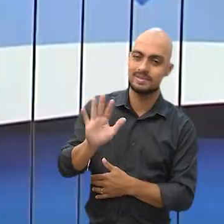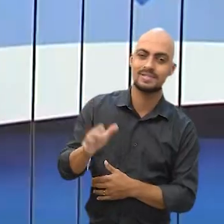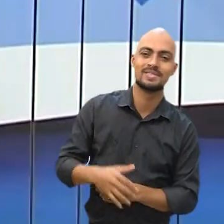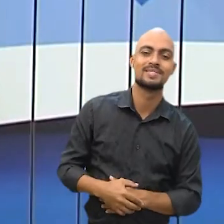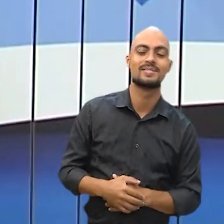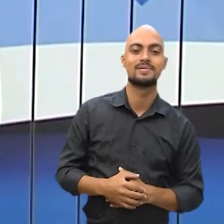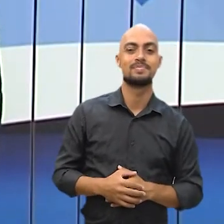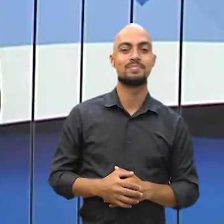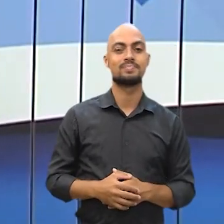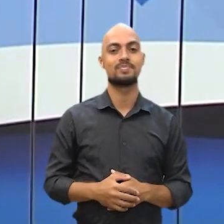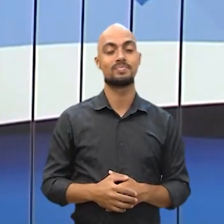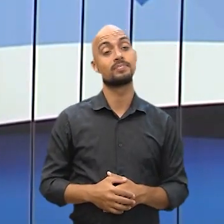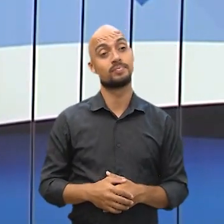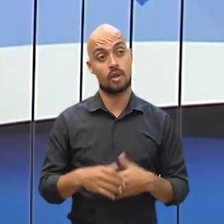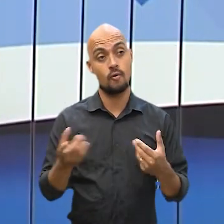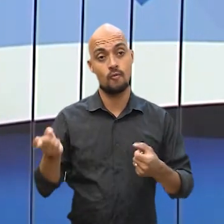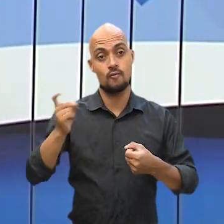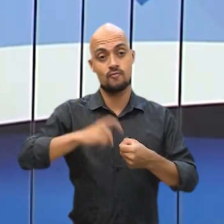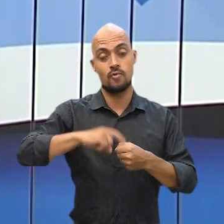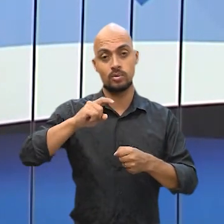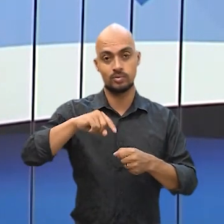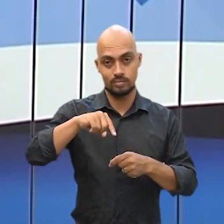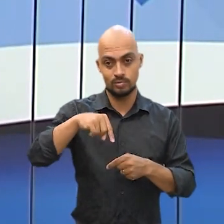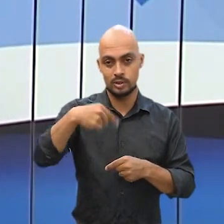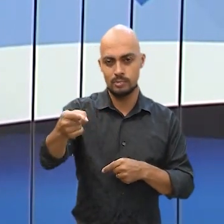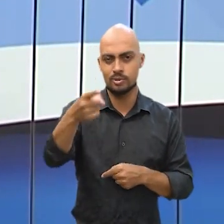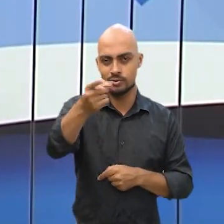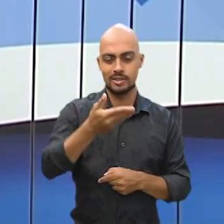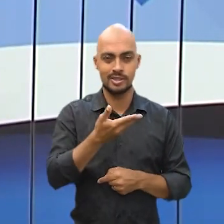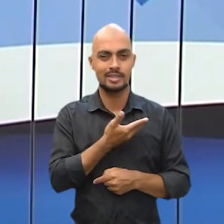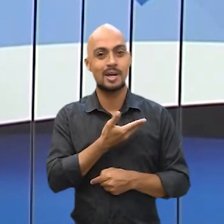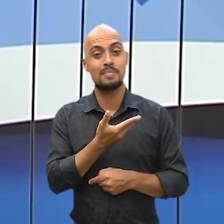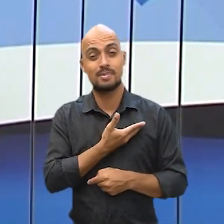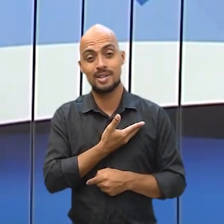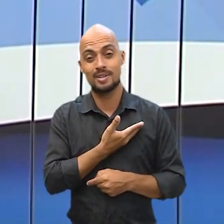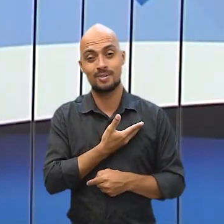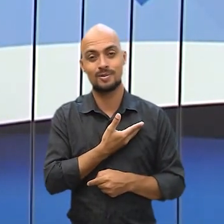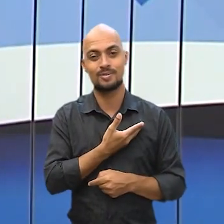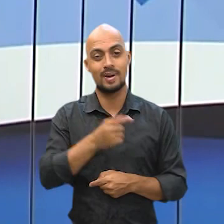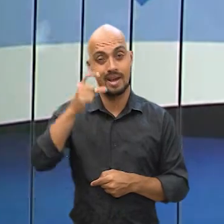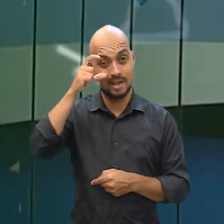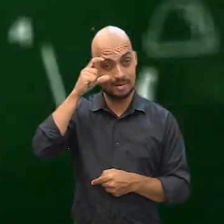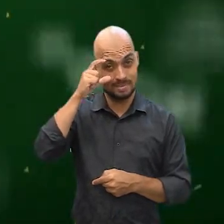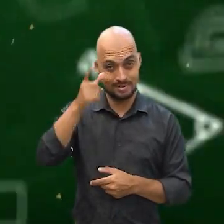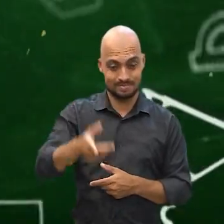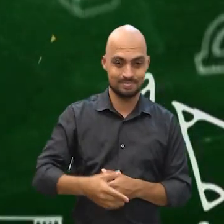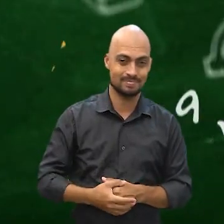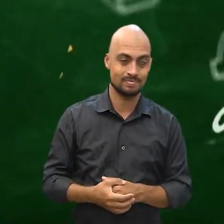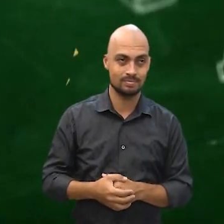Até mais. É isso aí, eu volto então com você, meu grande amigo, Gabriel Castro.